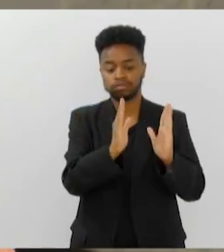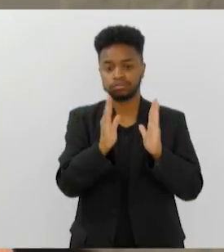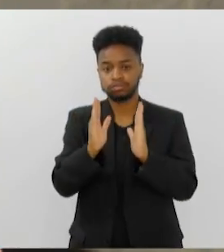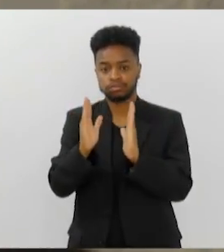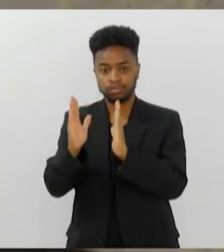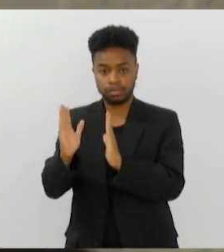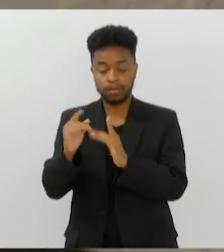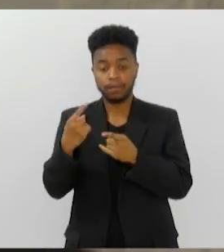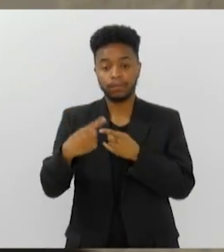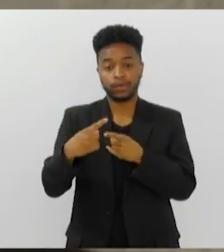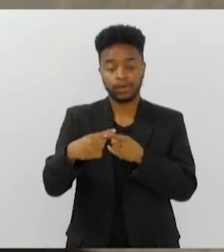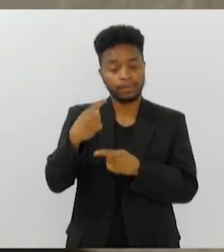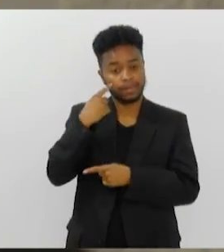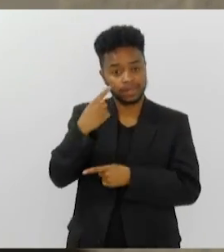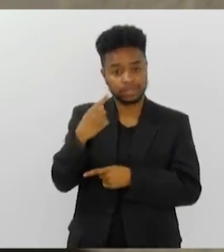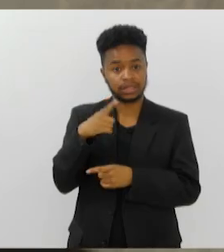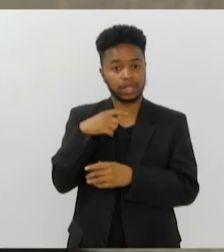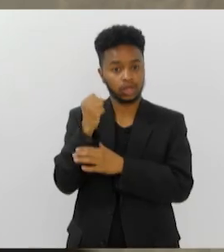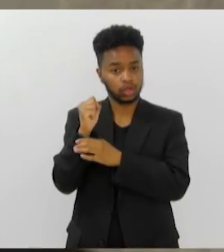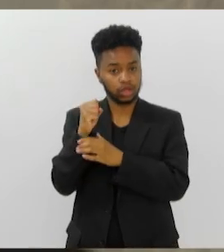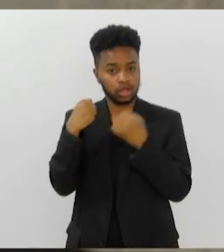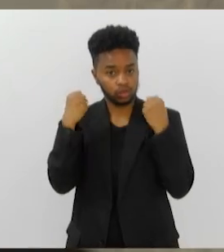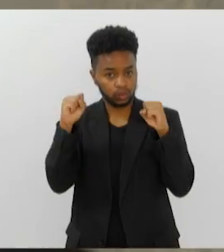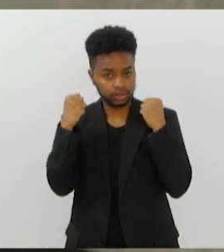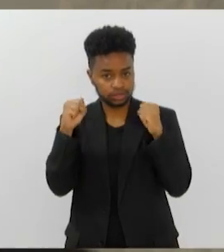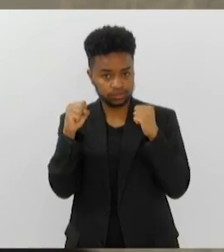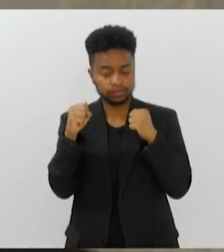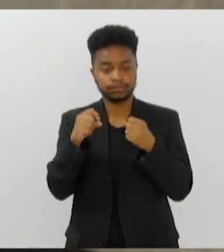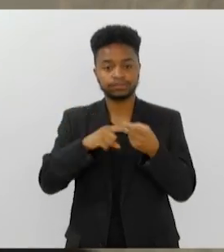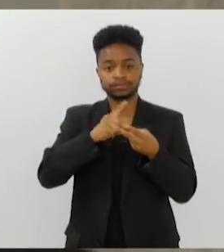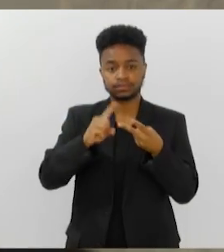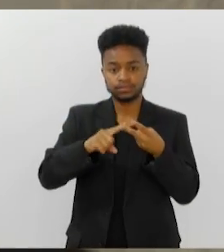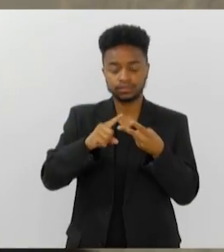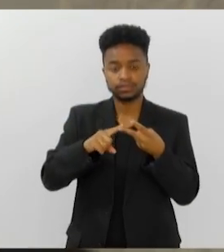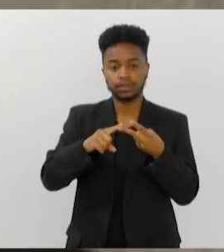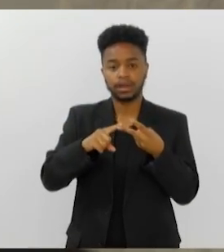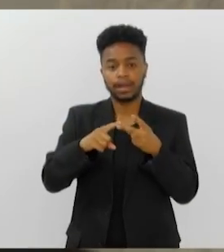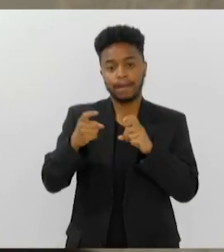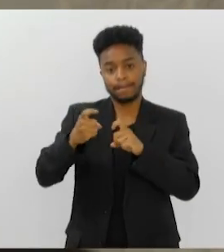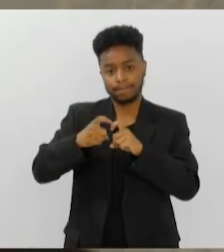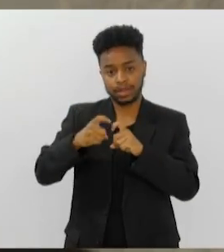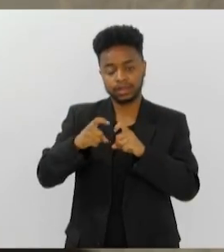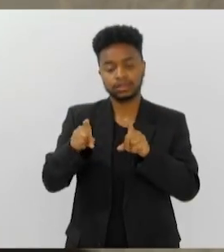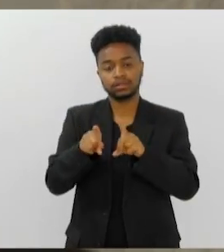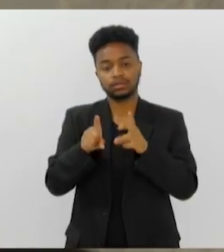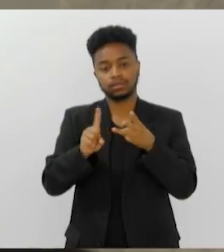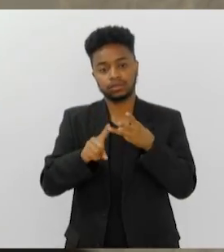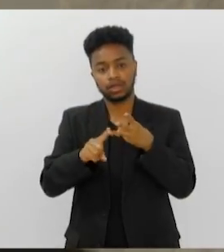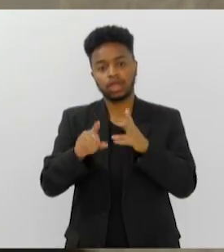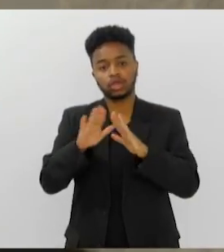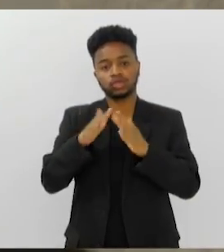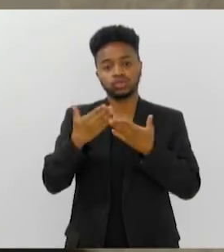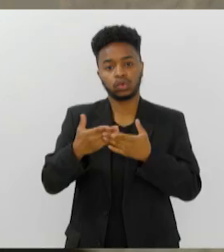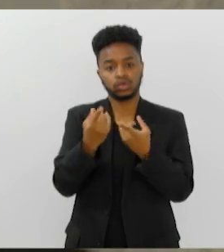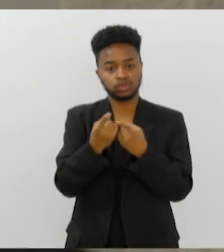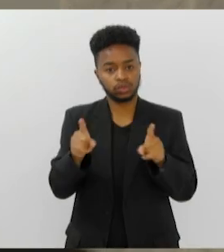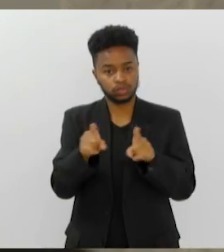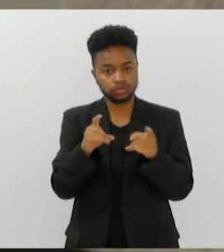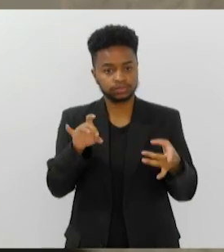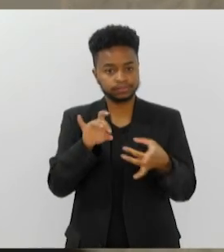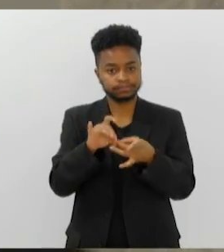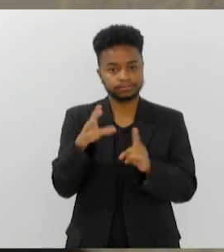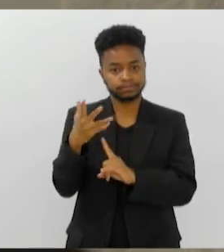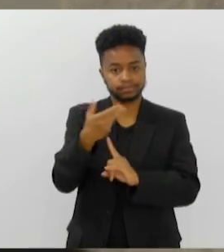quando a gente pensa, então, é a educação física, a medicina e a escola de música com as artes. Por quê? Porque a